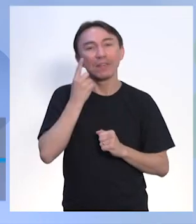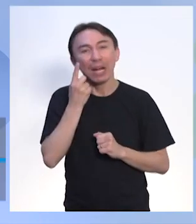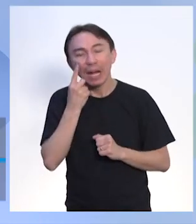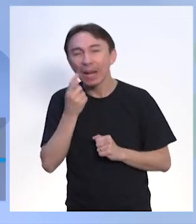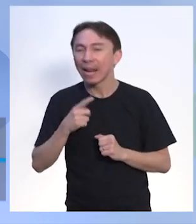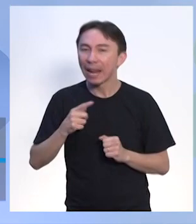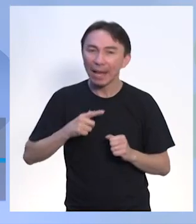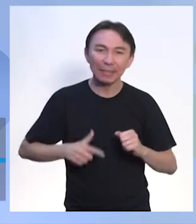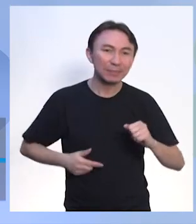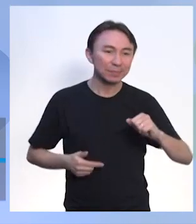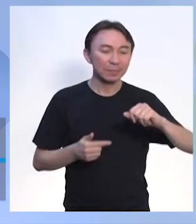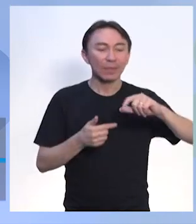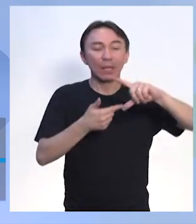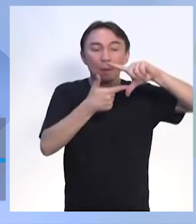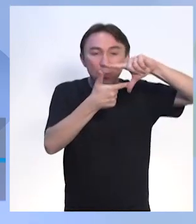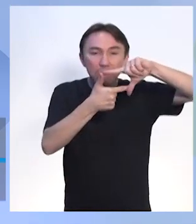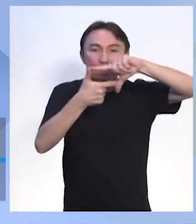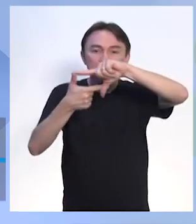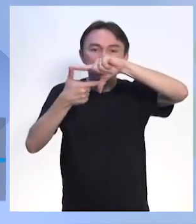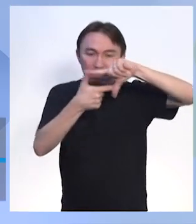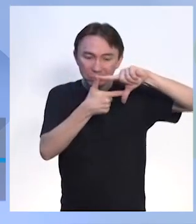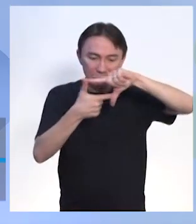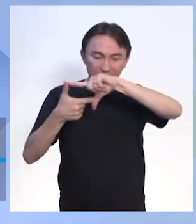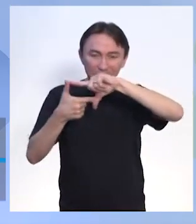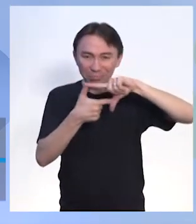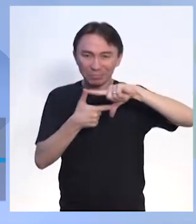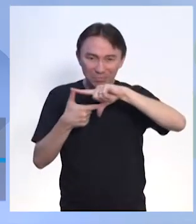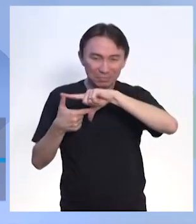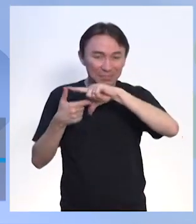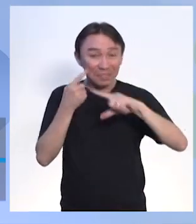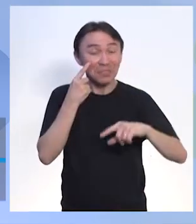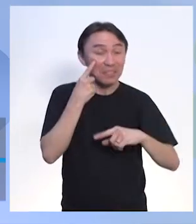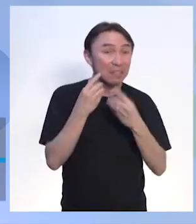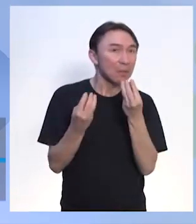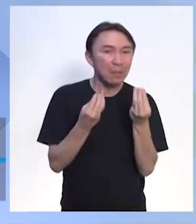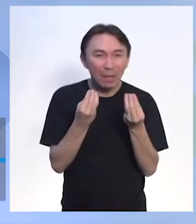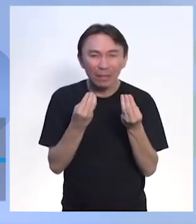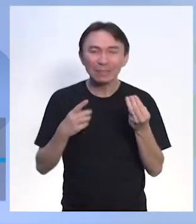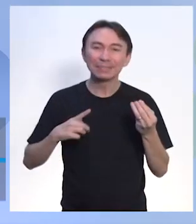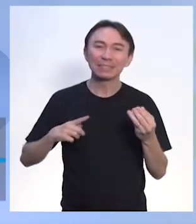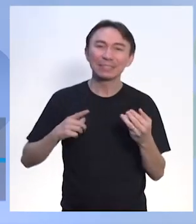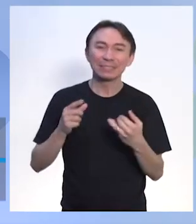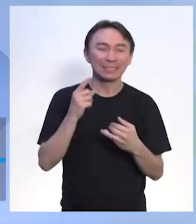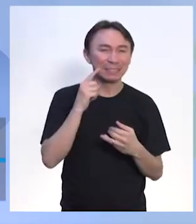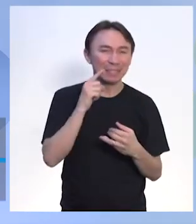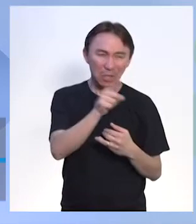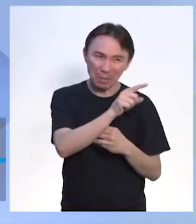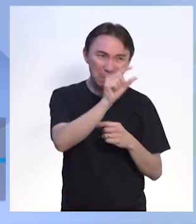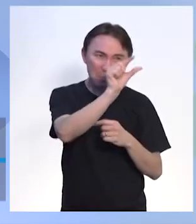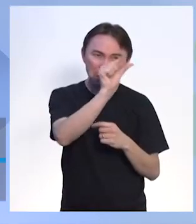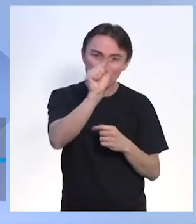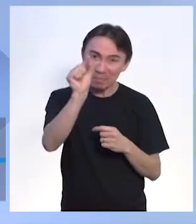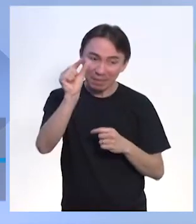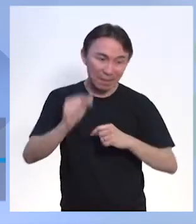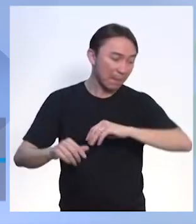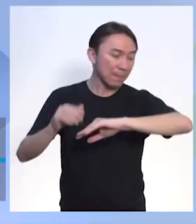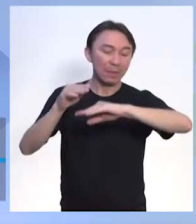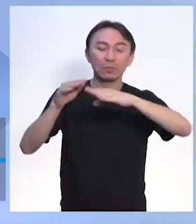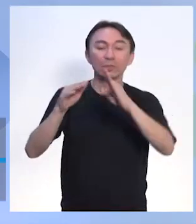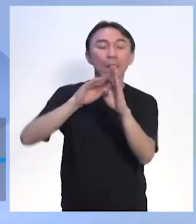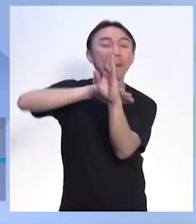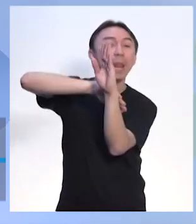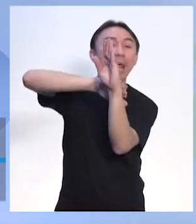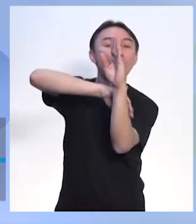de lados que ele tem. Olhando esse número de lados, que talvez aí seja o foco maior, eu consigo identificar